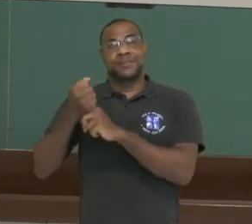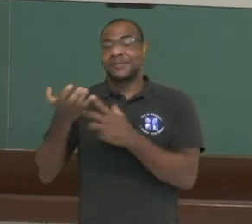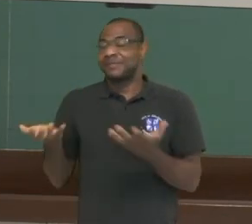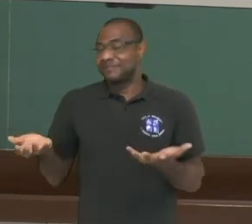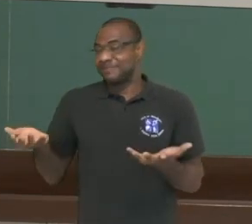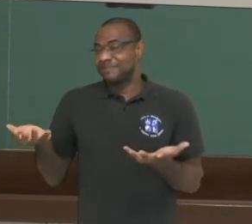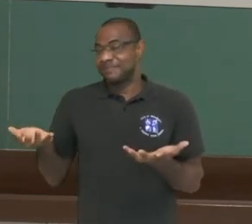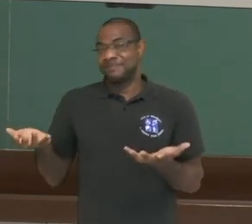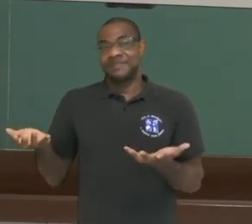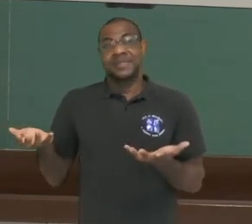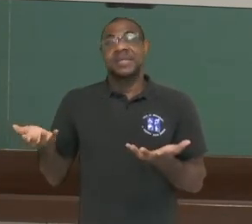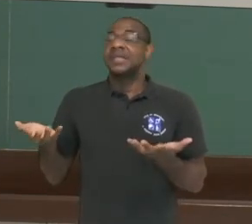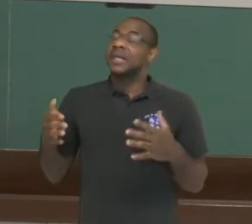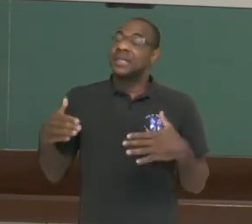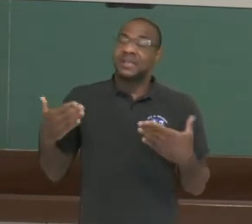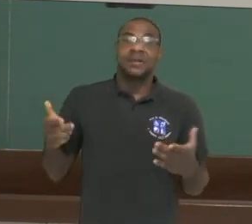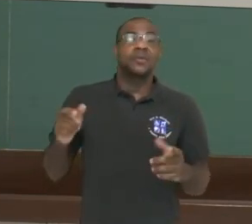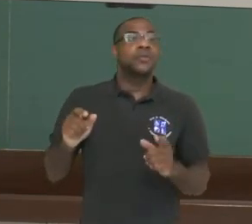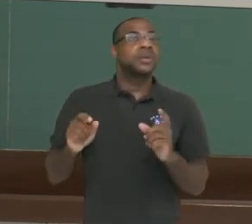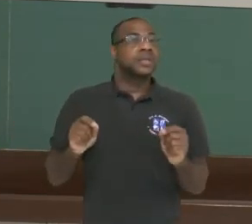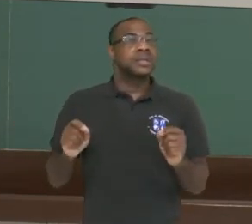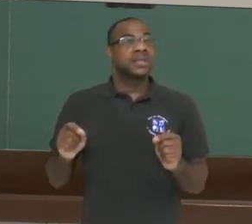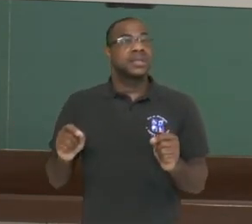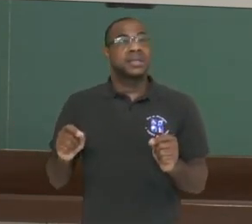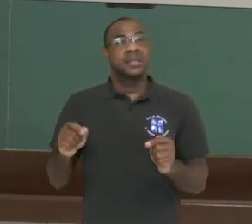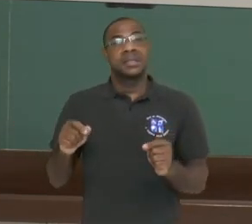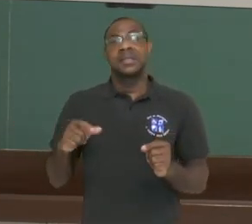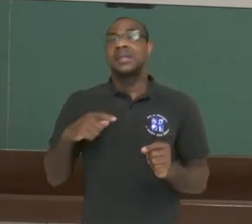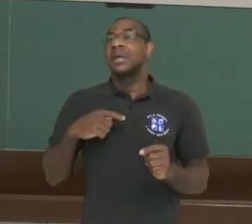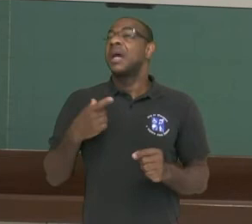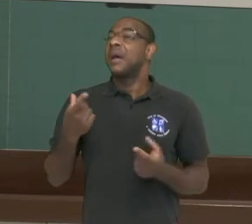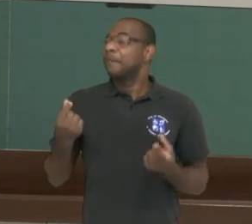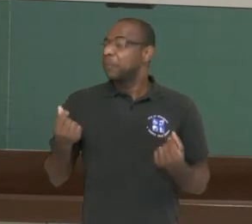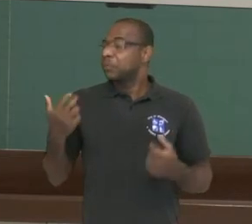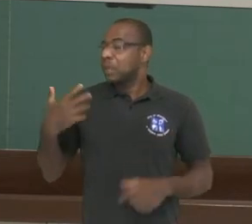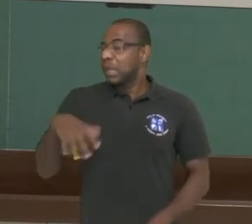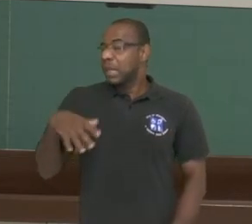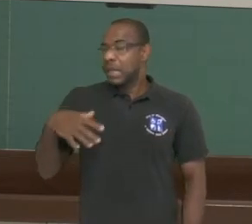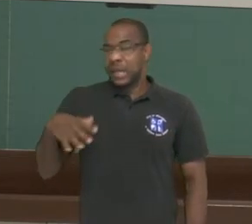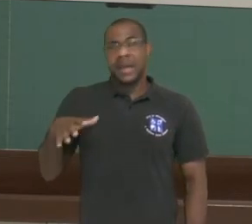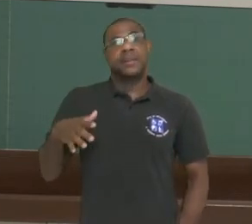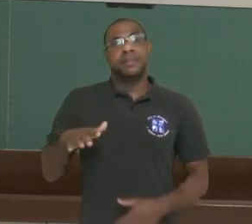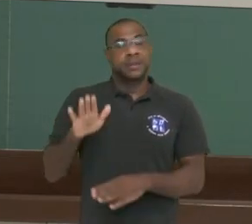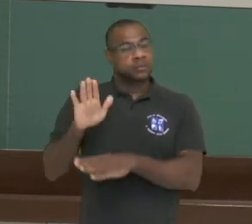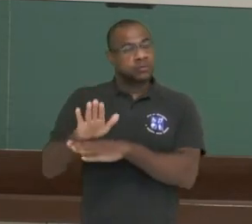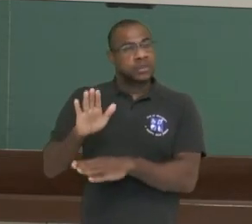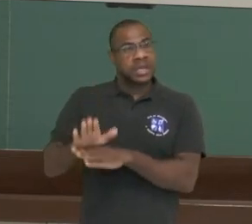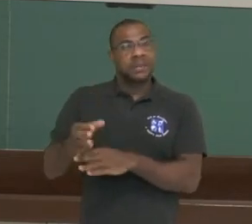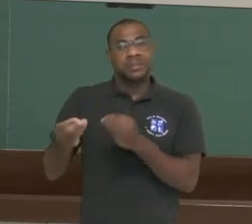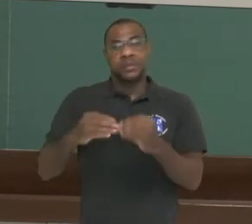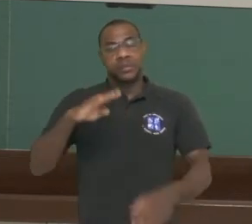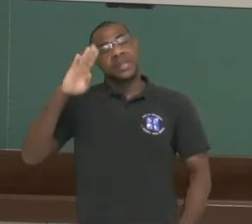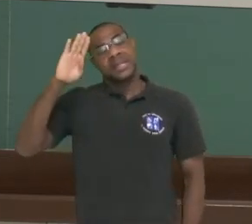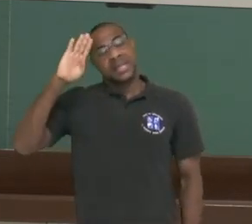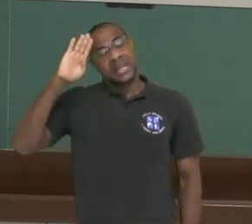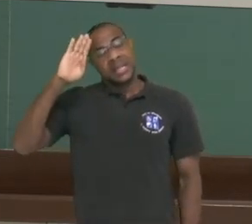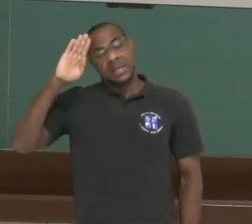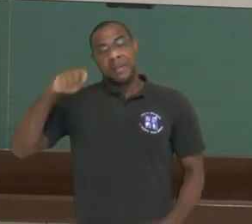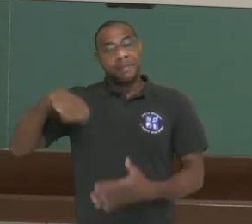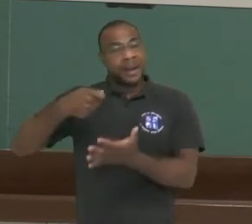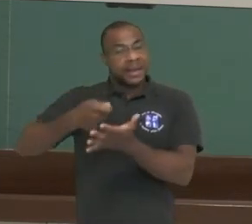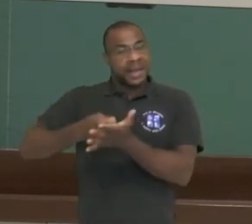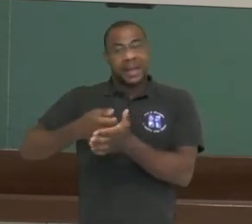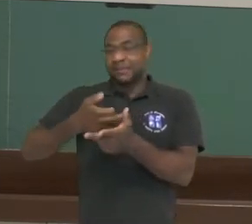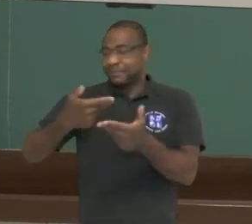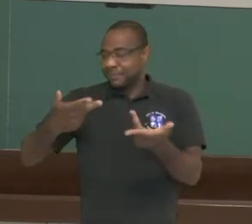Romano. Então é o seguinte, manter isso custa muito caro. Manter um exército romano e uma